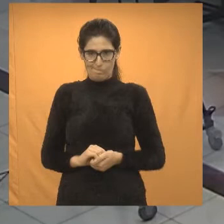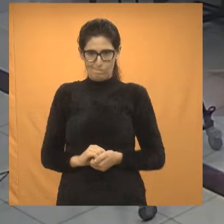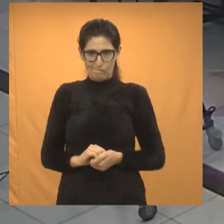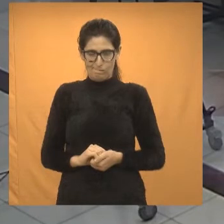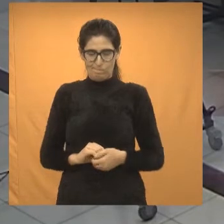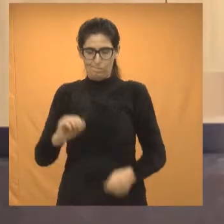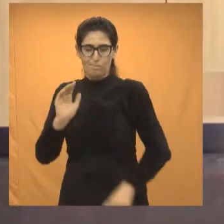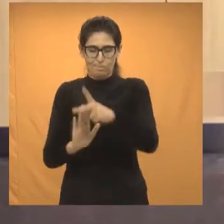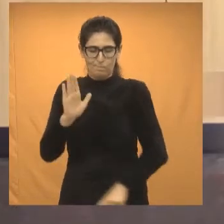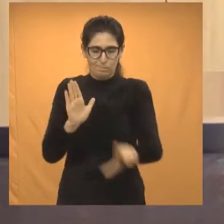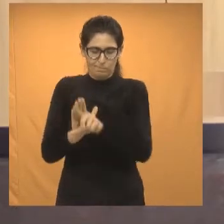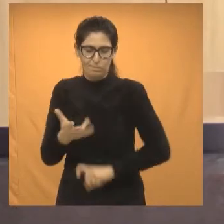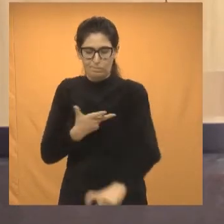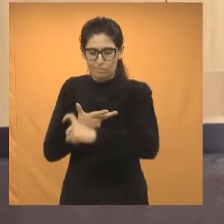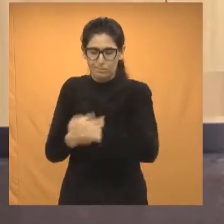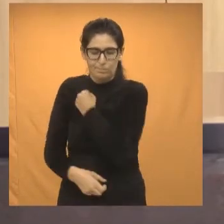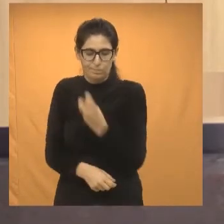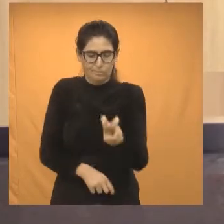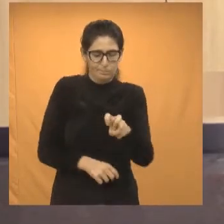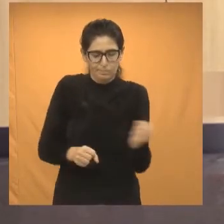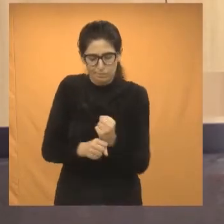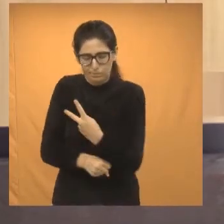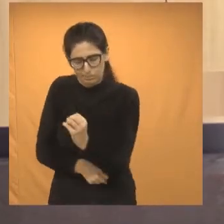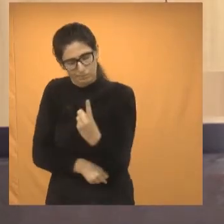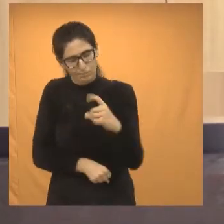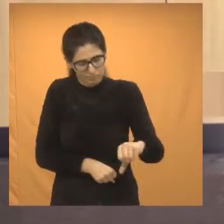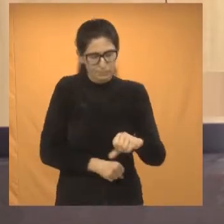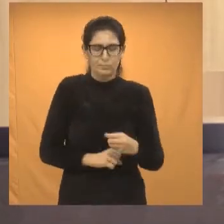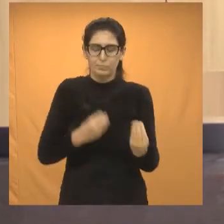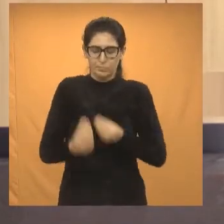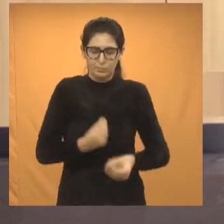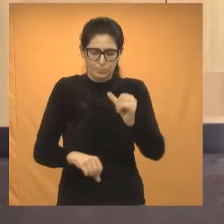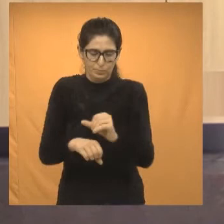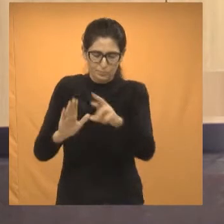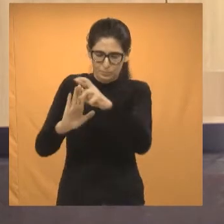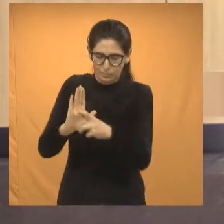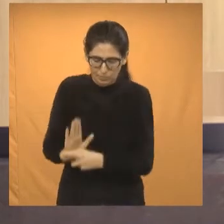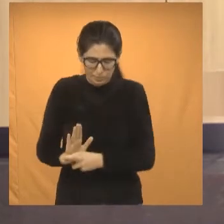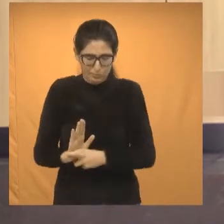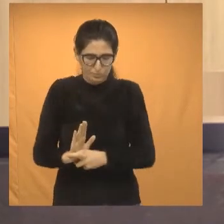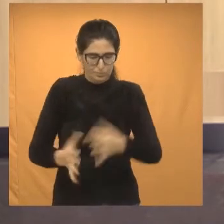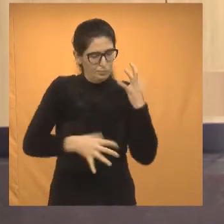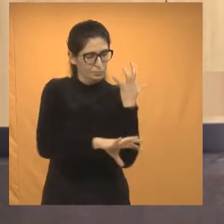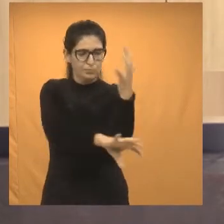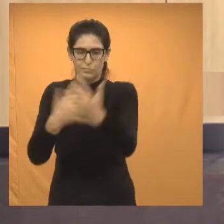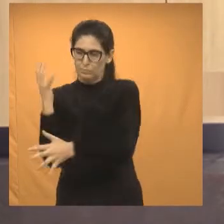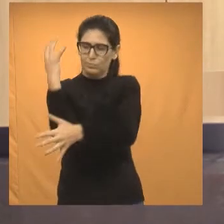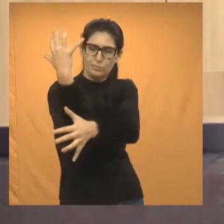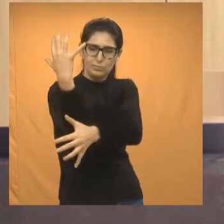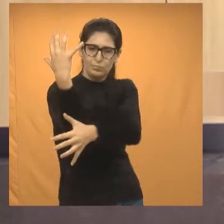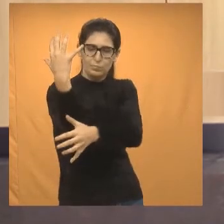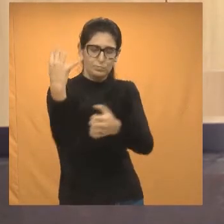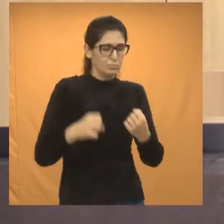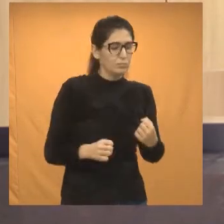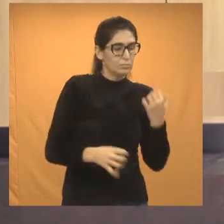Projeto de Lei do Executivo número 5/2019 dispõe sobre os procedimentos para o licenciamento ambiental de